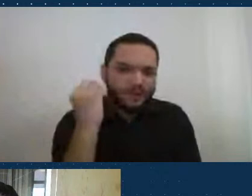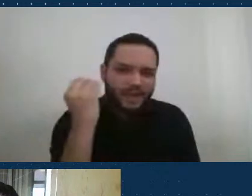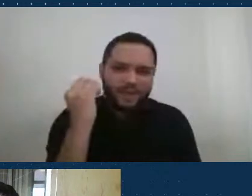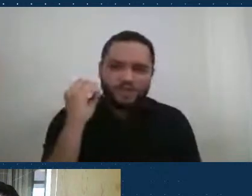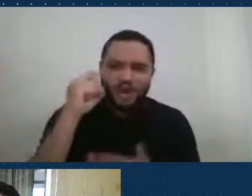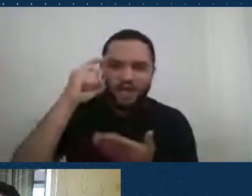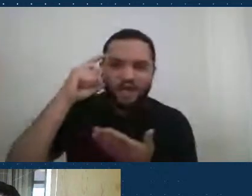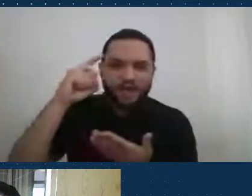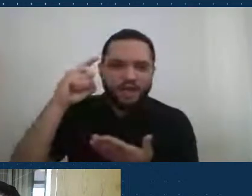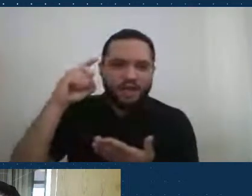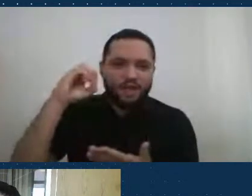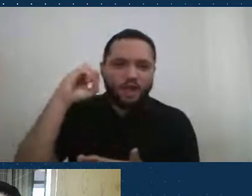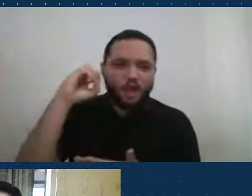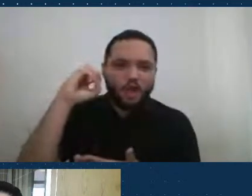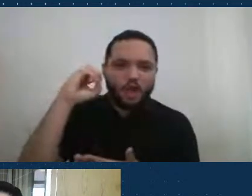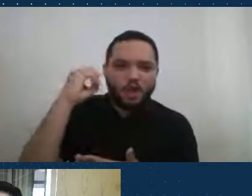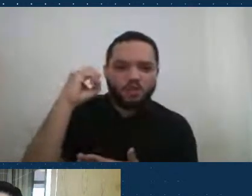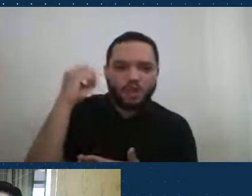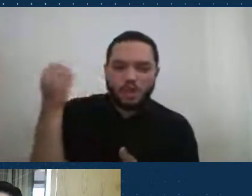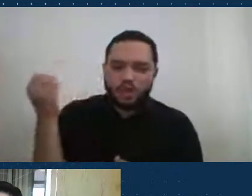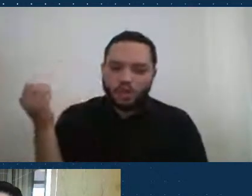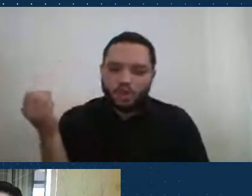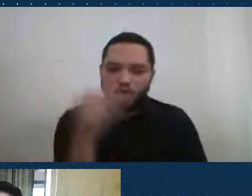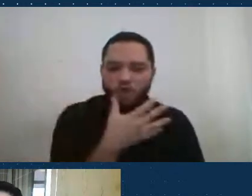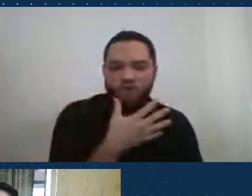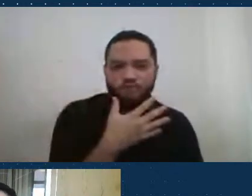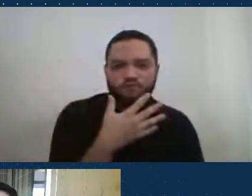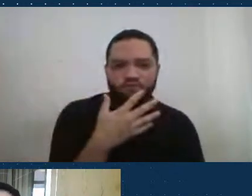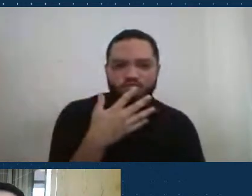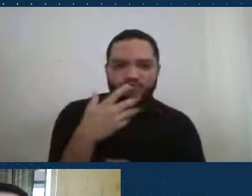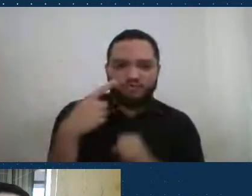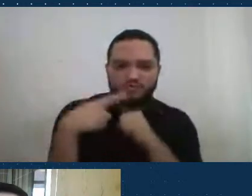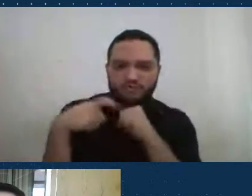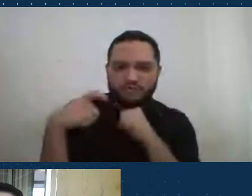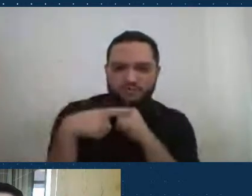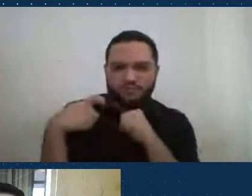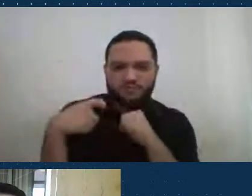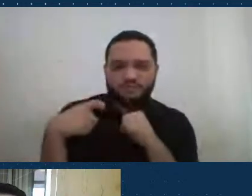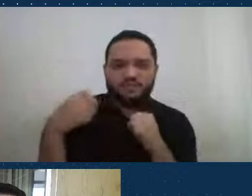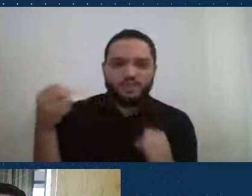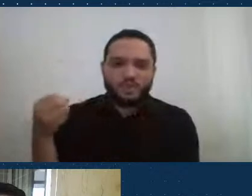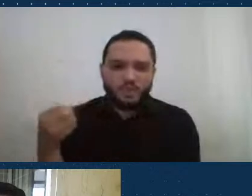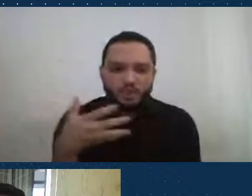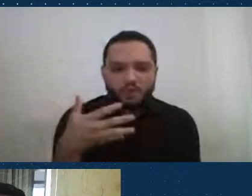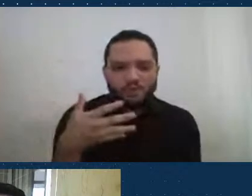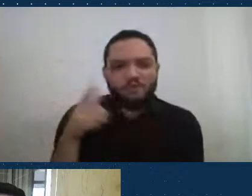de novidade do seu trabalho estaria exatamente nesses aspectos, né? Agora,